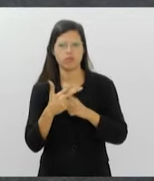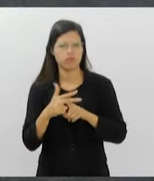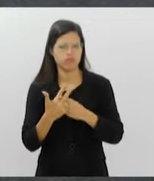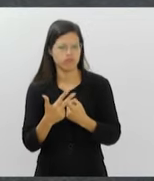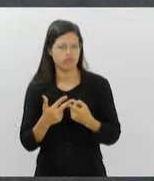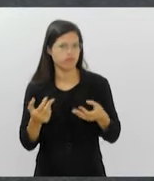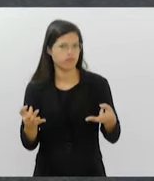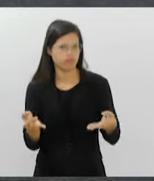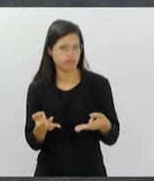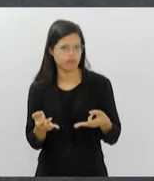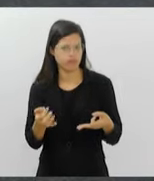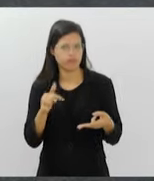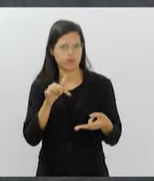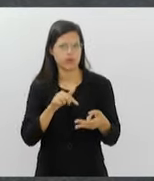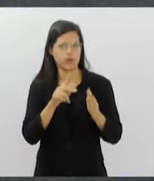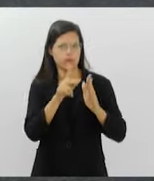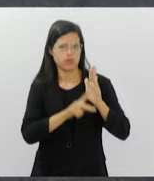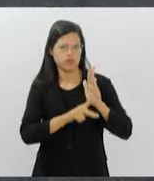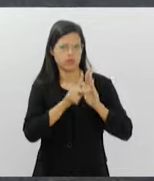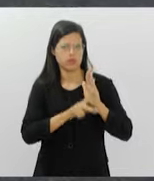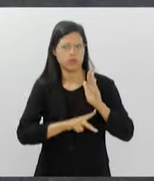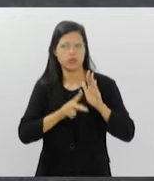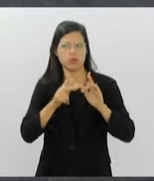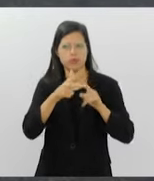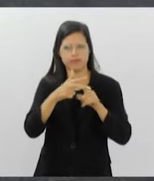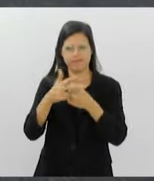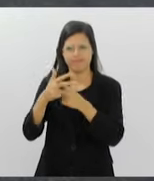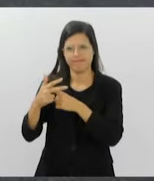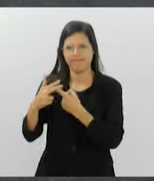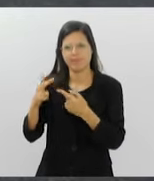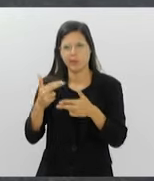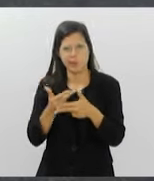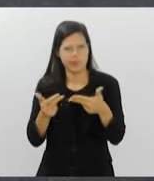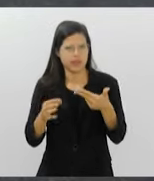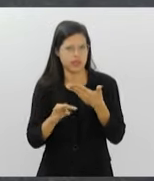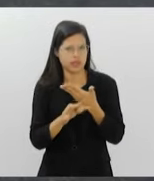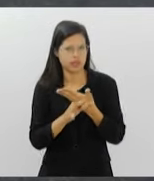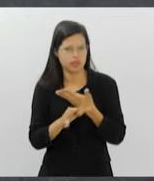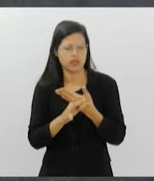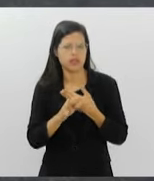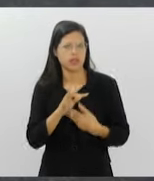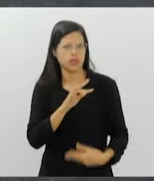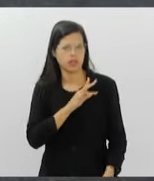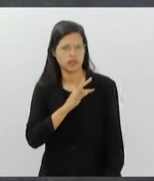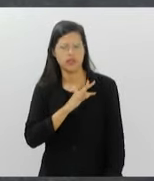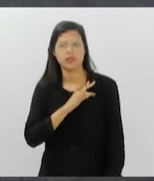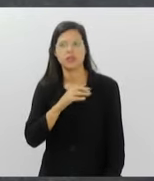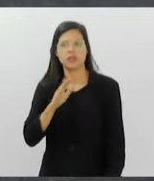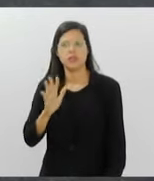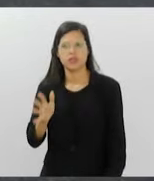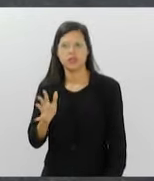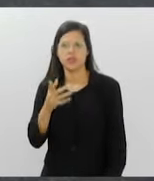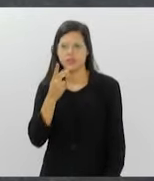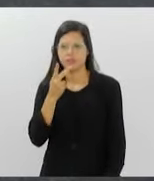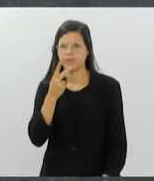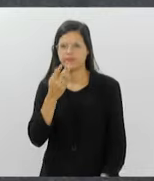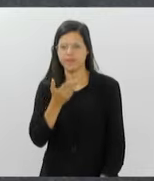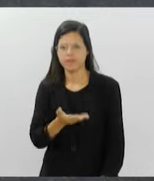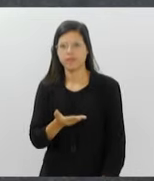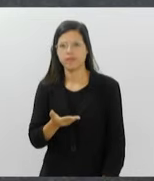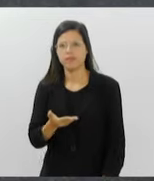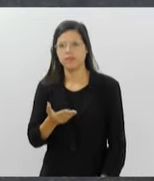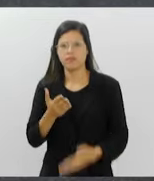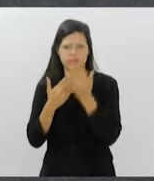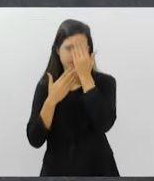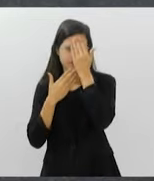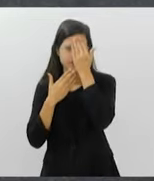projeto e que ajustaram aqui as questões técnicas já iniciadas aí pelo senhor. Então, agradecer muito à